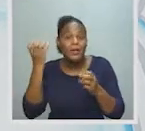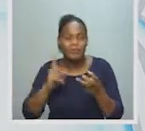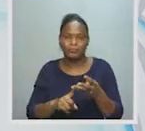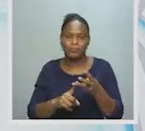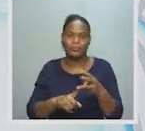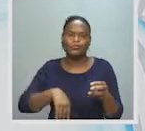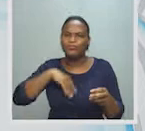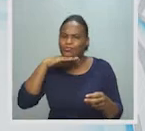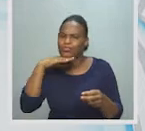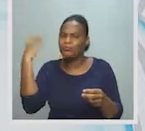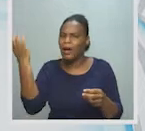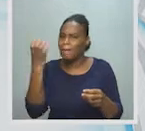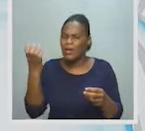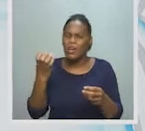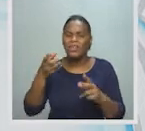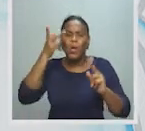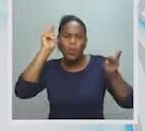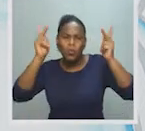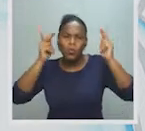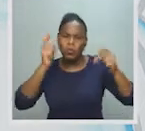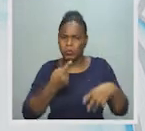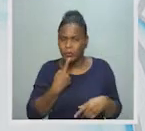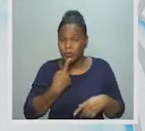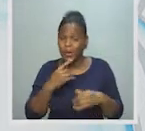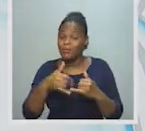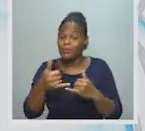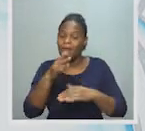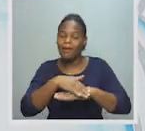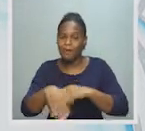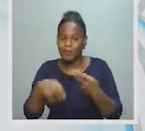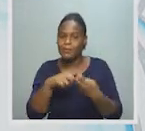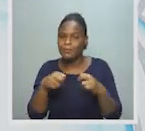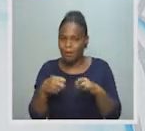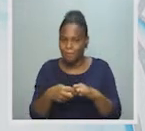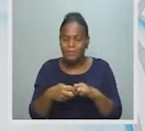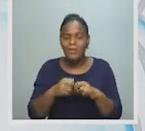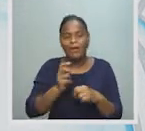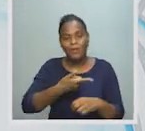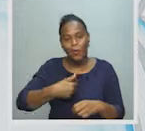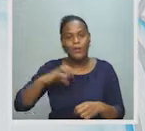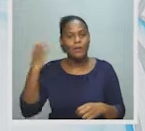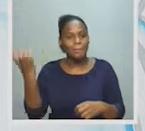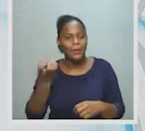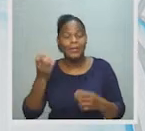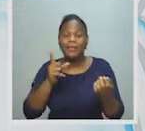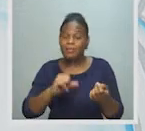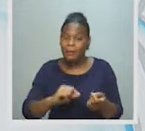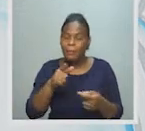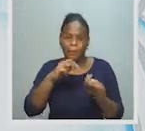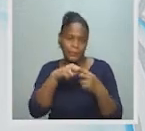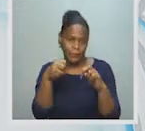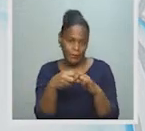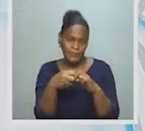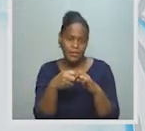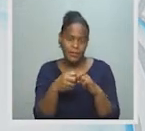a industrialização desenfreada acaba por causar o quê? Problemas ao nosso meio ambiente, como